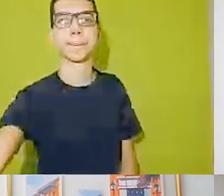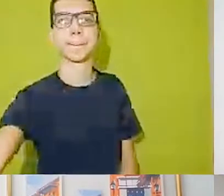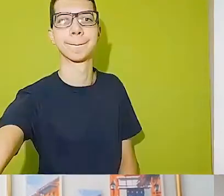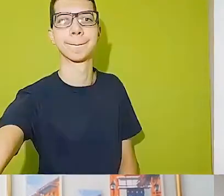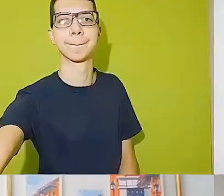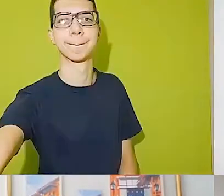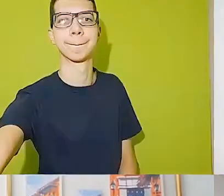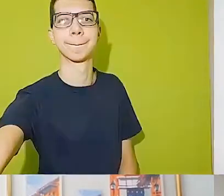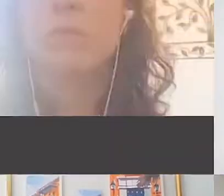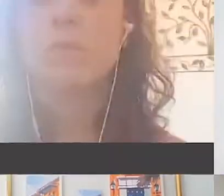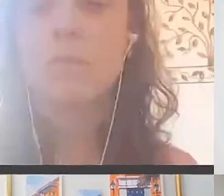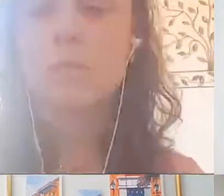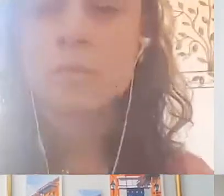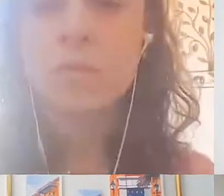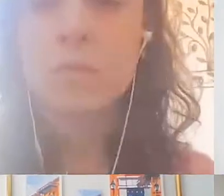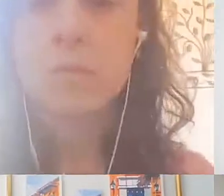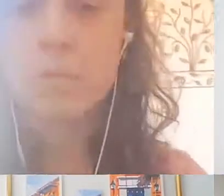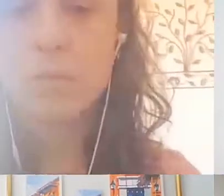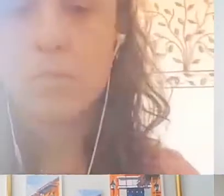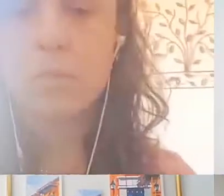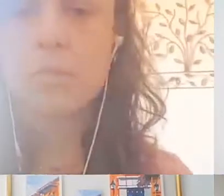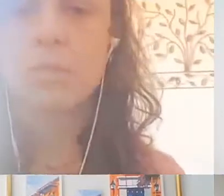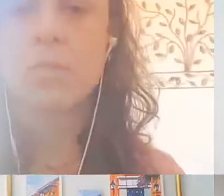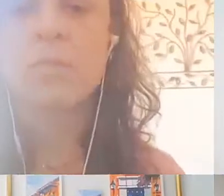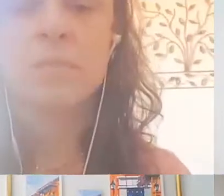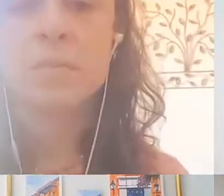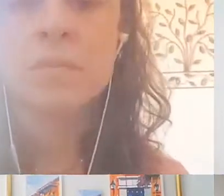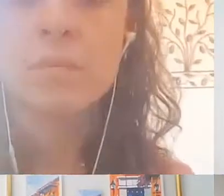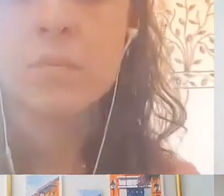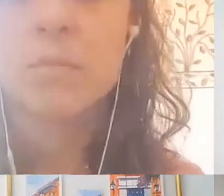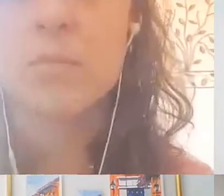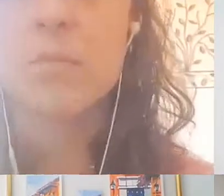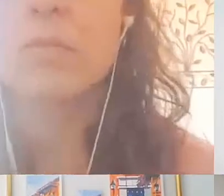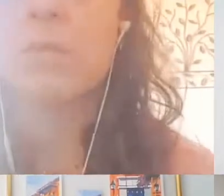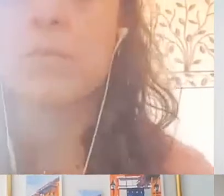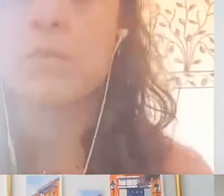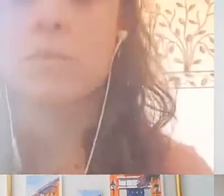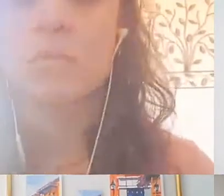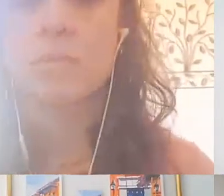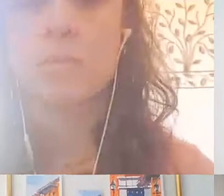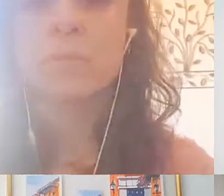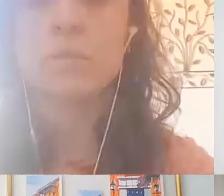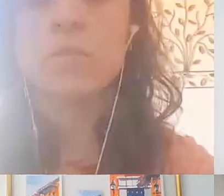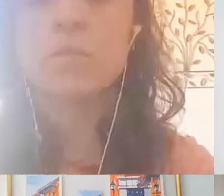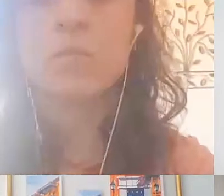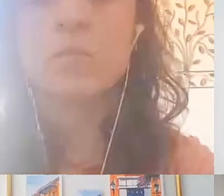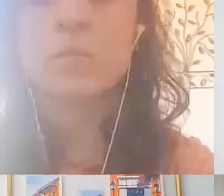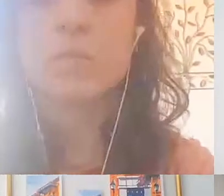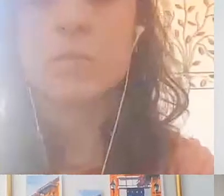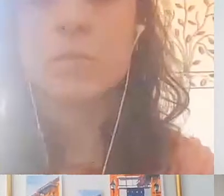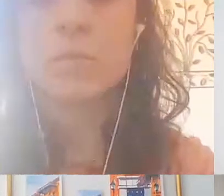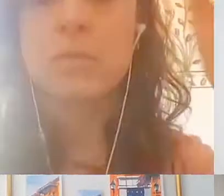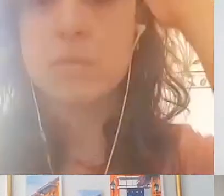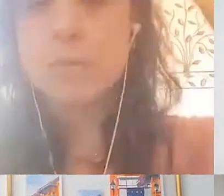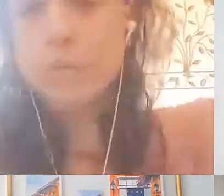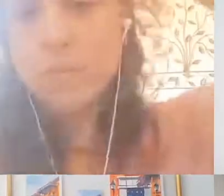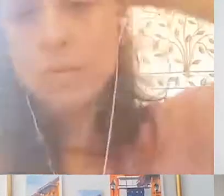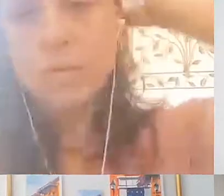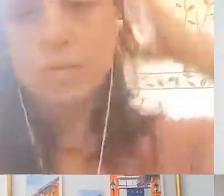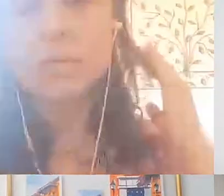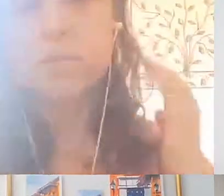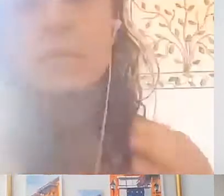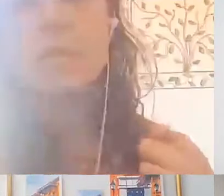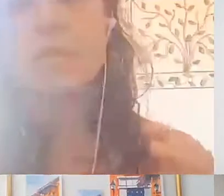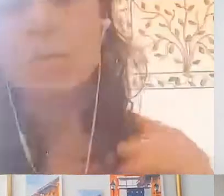atuem extrajudicialmente esses temas, né? E mais do que isso, né, no próprio atendimento da população em situação de rua, que esses locais,